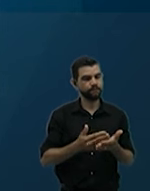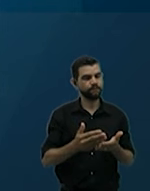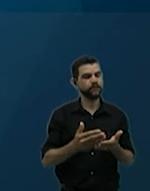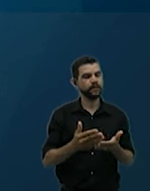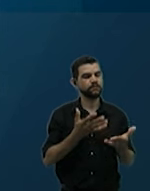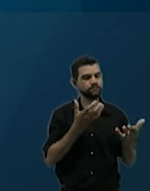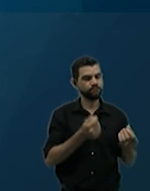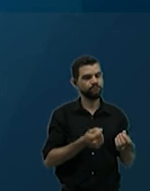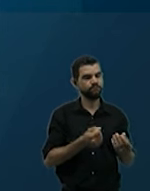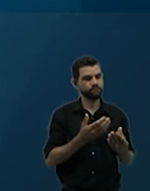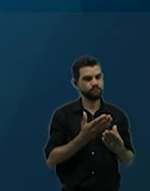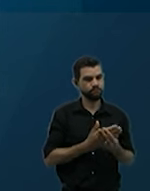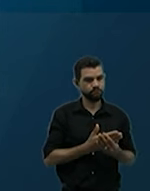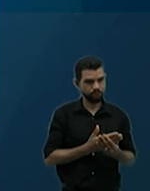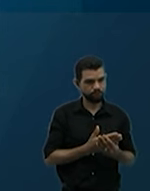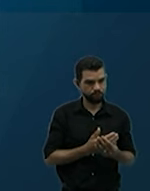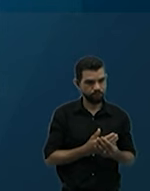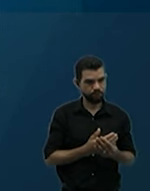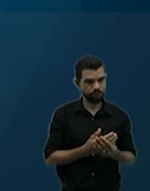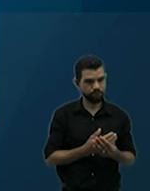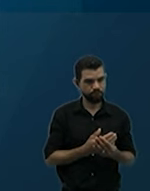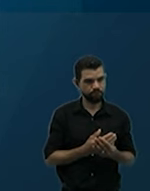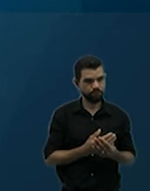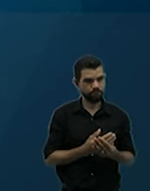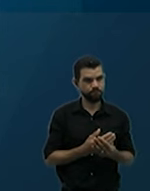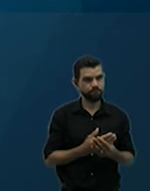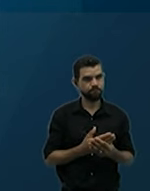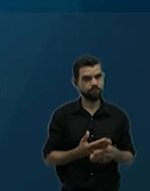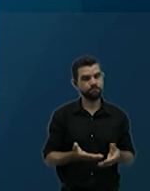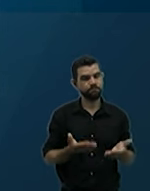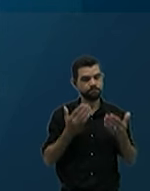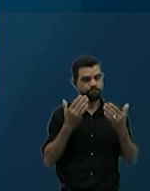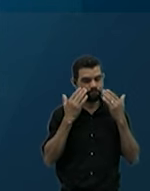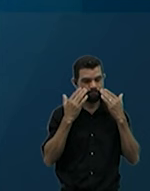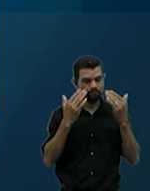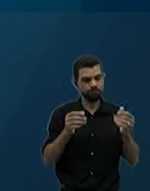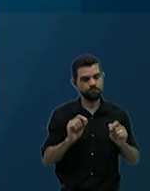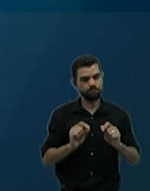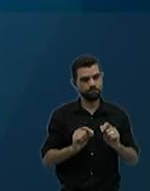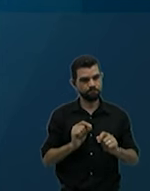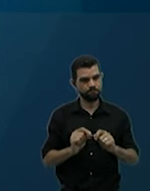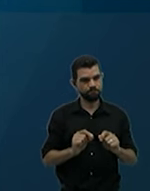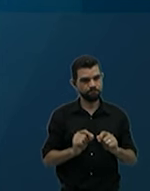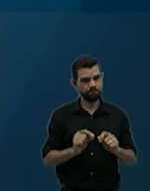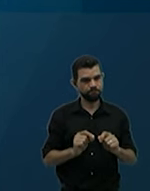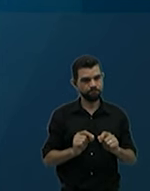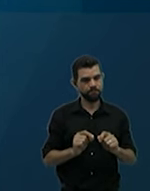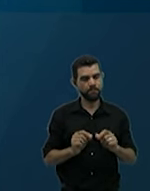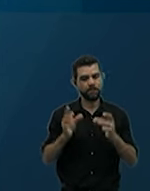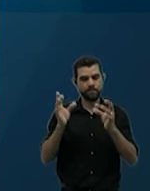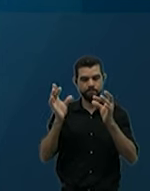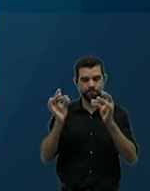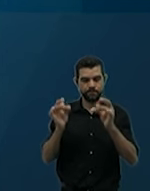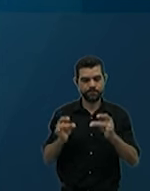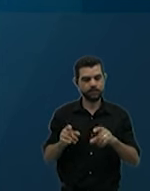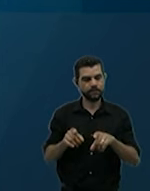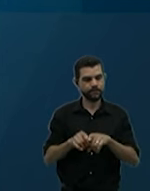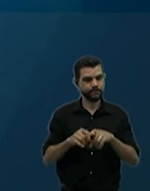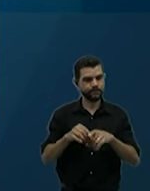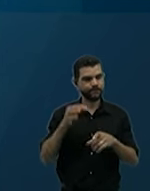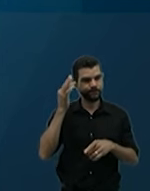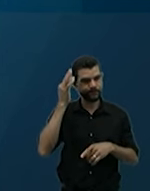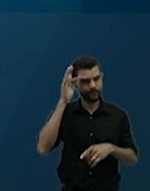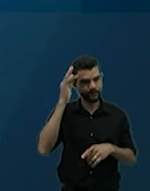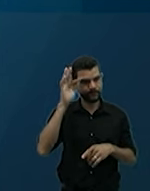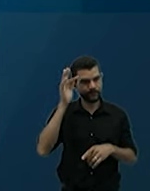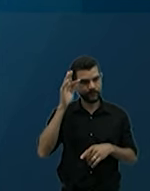desses três recursos especiais, haja vista que, em que pese peculiaridades levantadas pelas partes, de que o edital não previa,